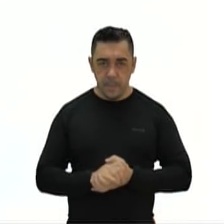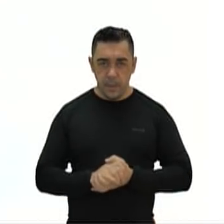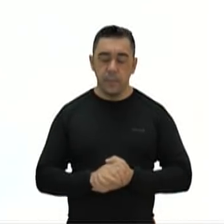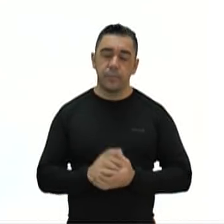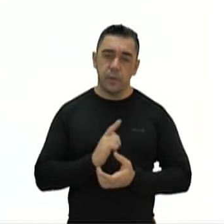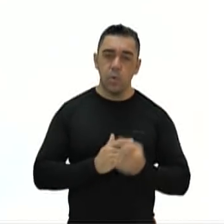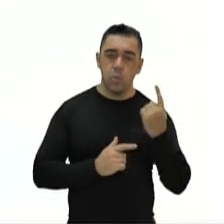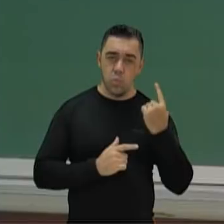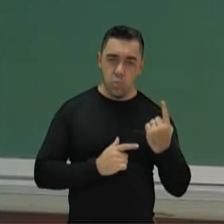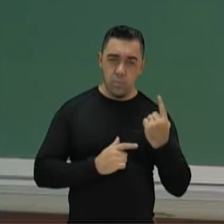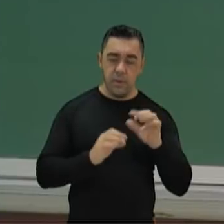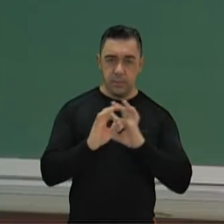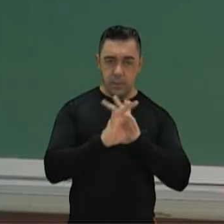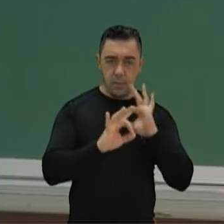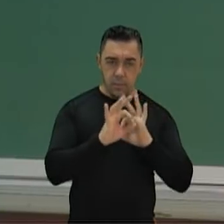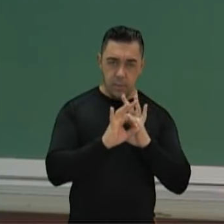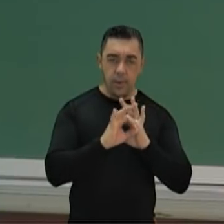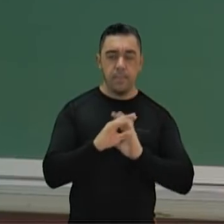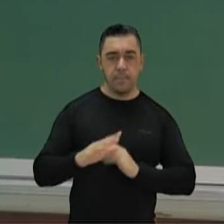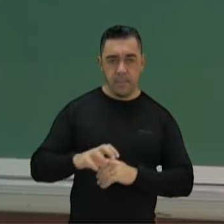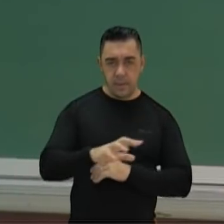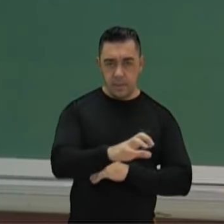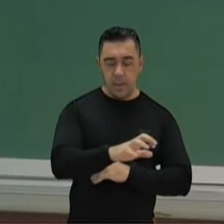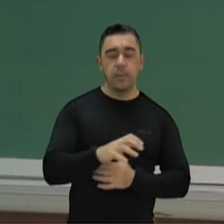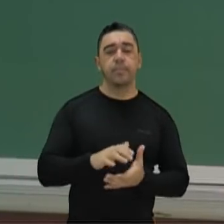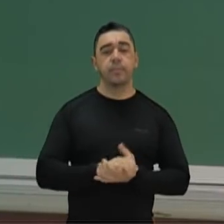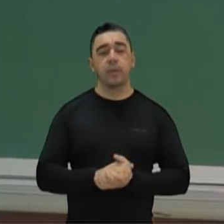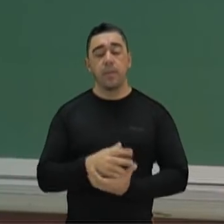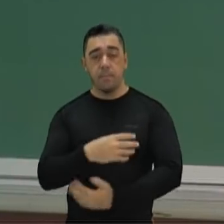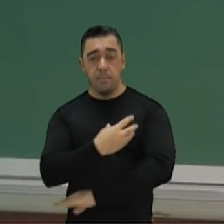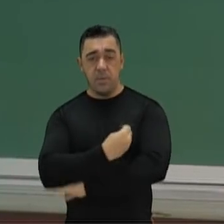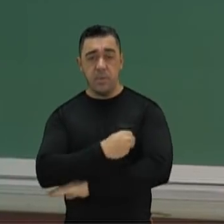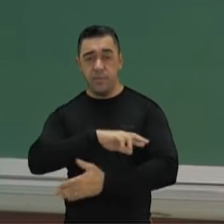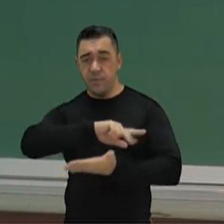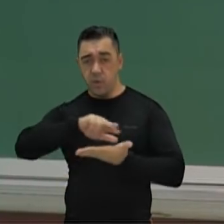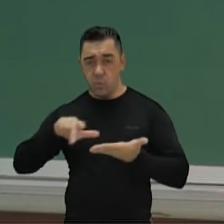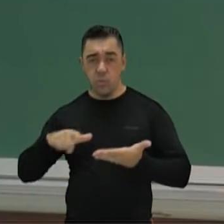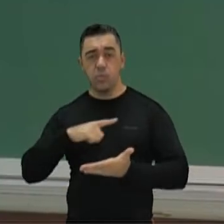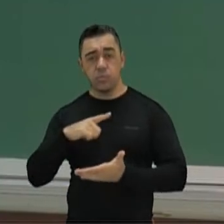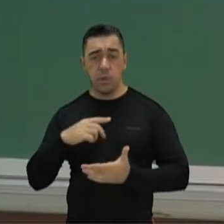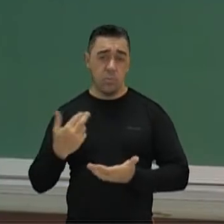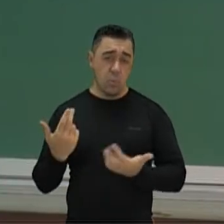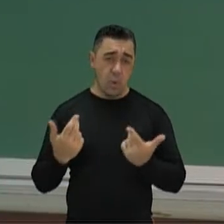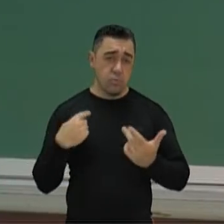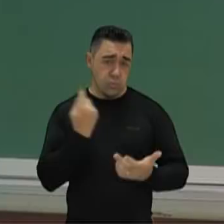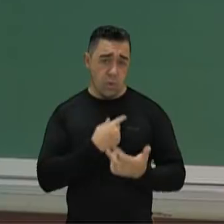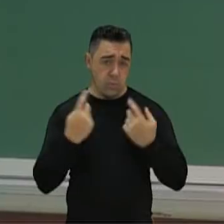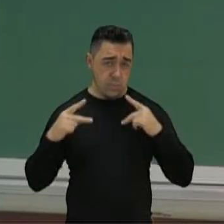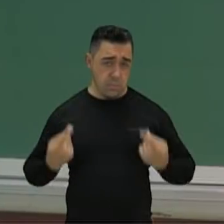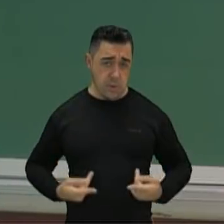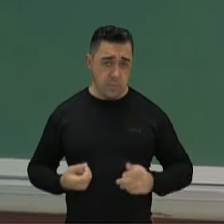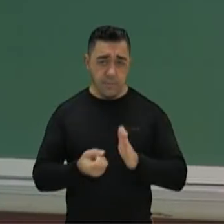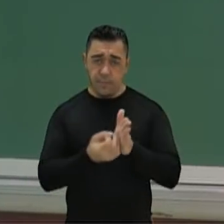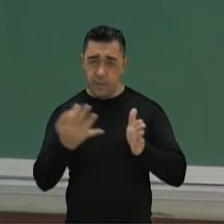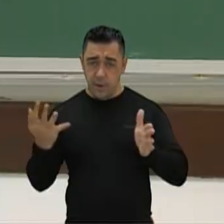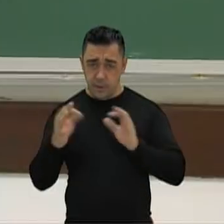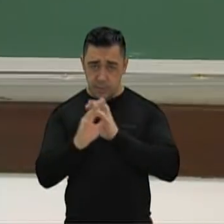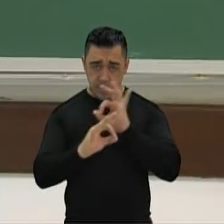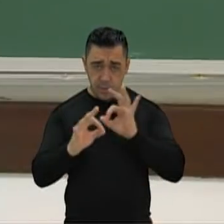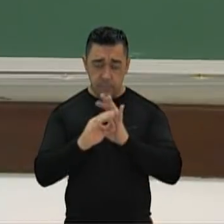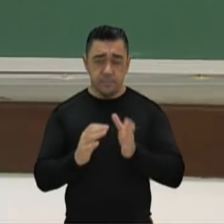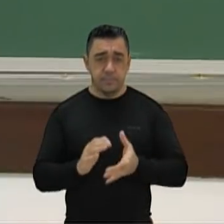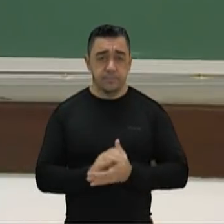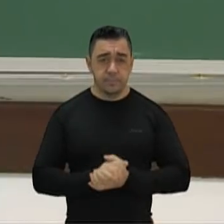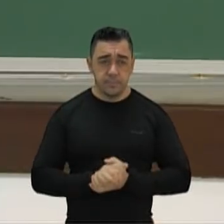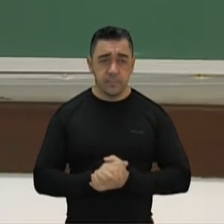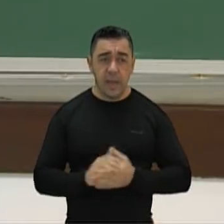as bactérias e os pluricelulares são os mamíferos, como o ser humano. Muito bem. Então agora, pessoal,